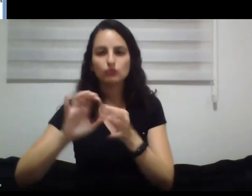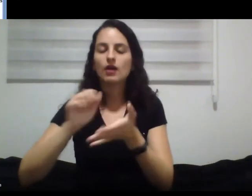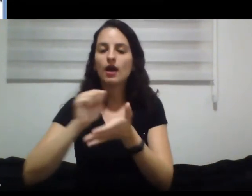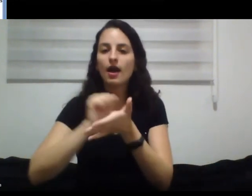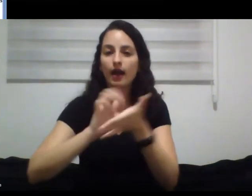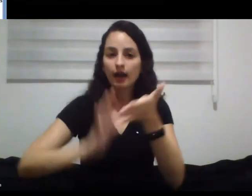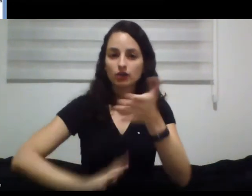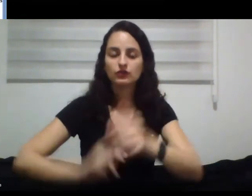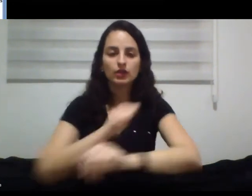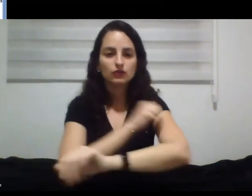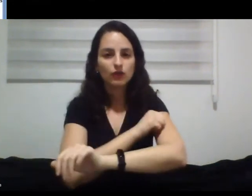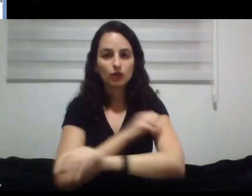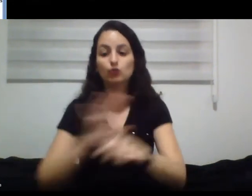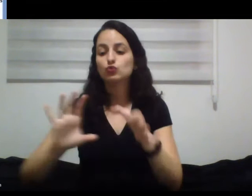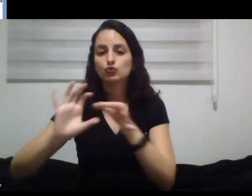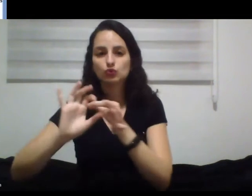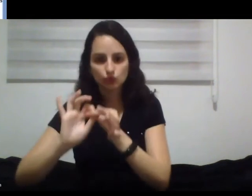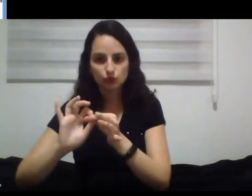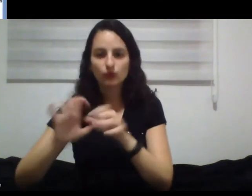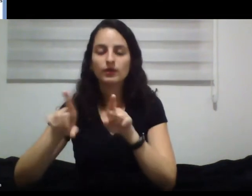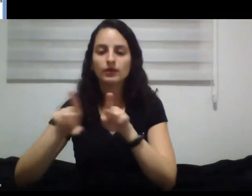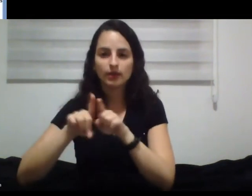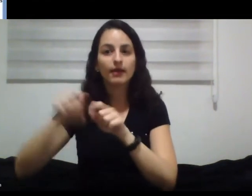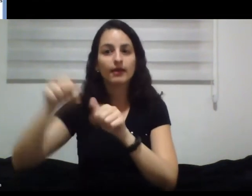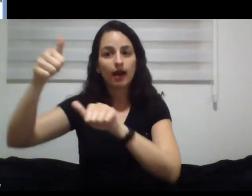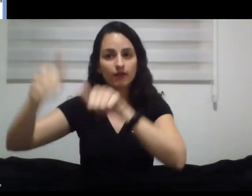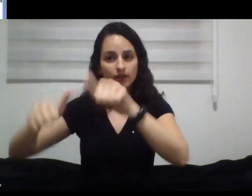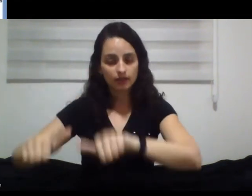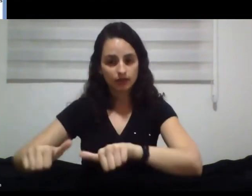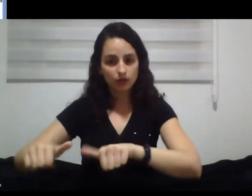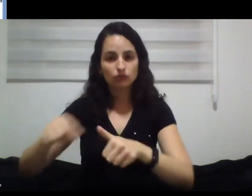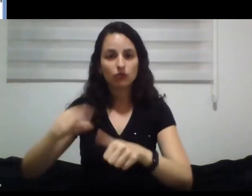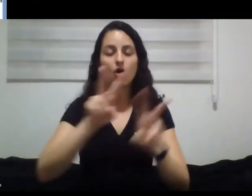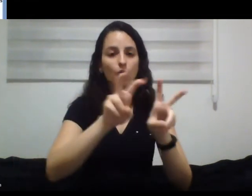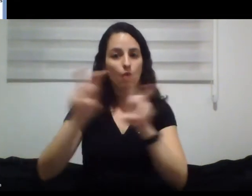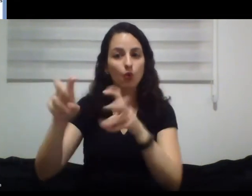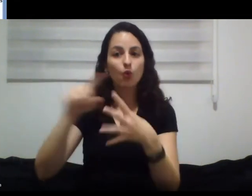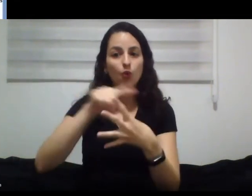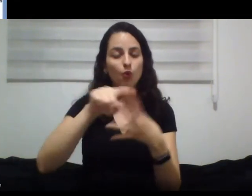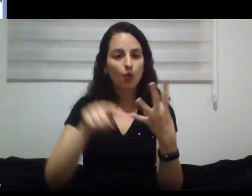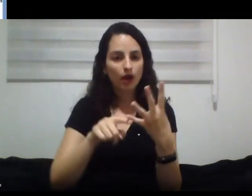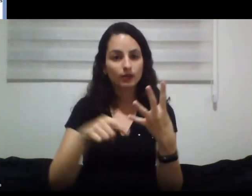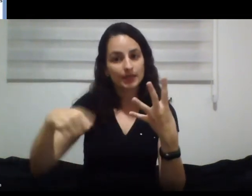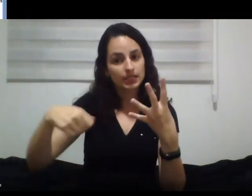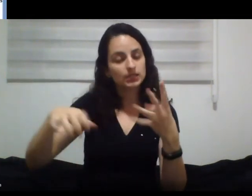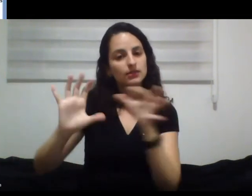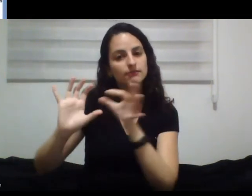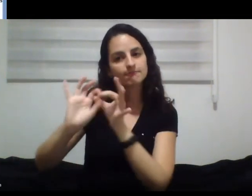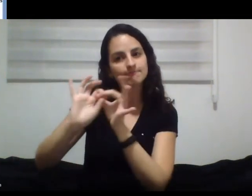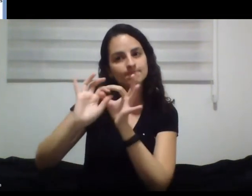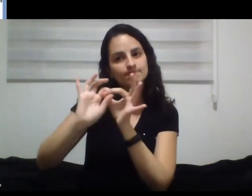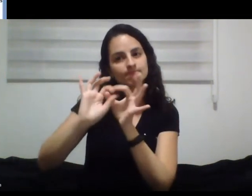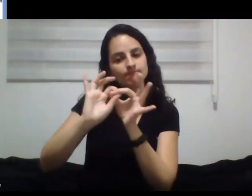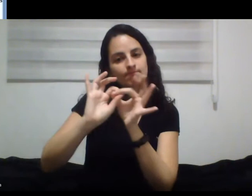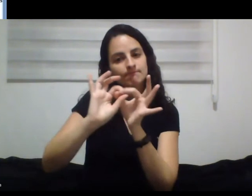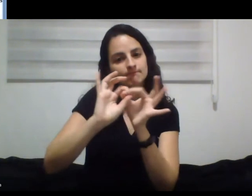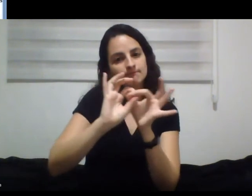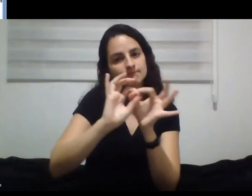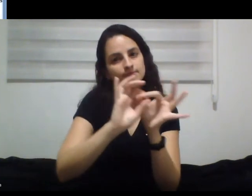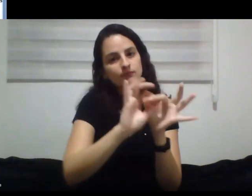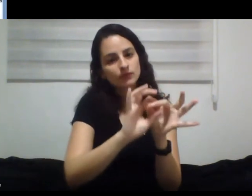em vista do fato de que o aluno vai estar fazendo mais de uma disciplina, a gente espera, né? Ou se uma avaliação por tópico está de